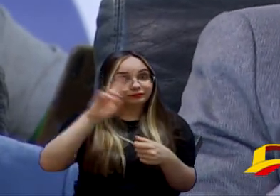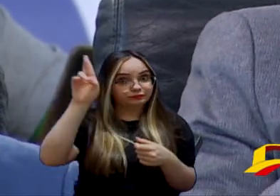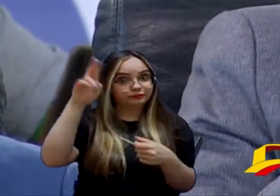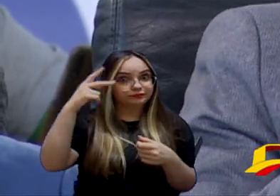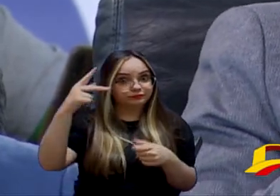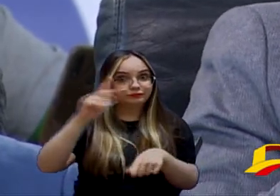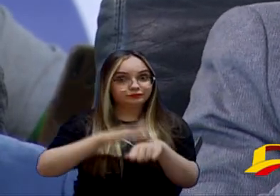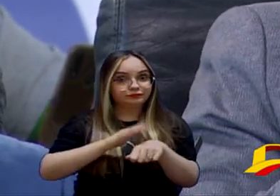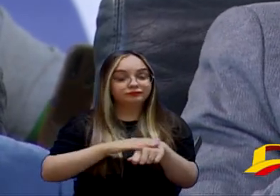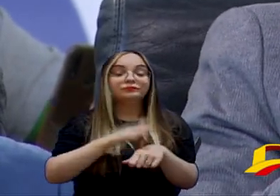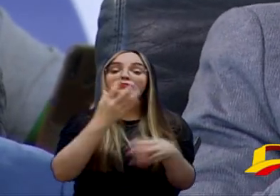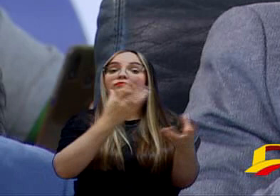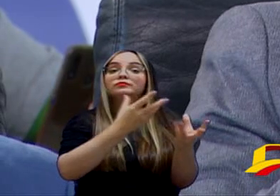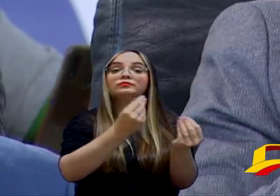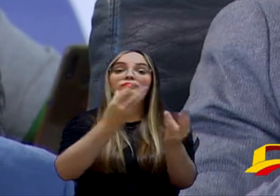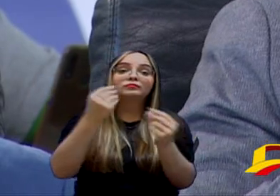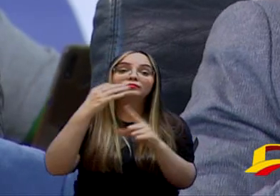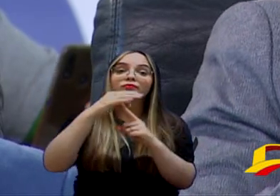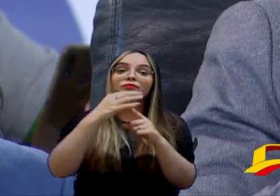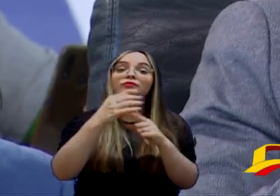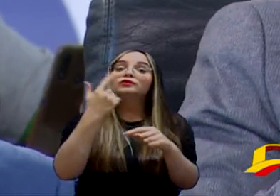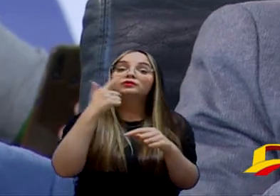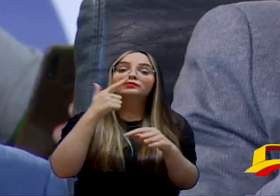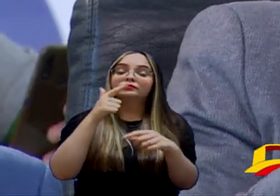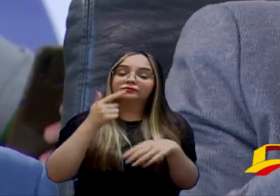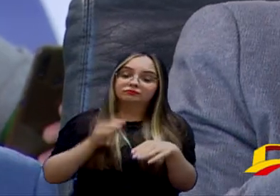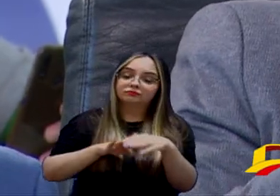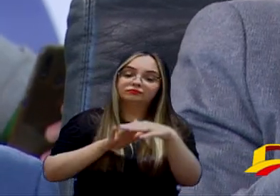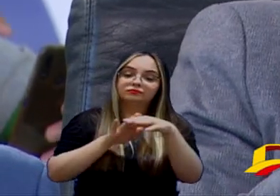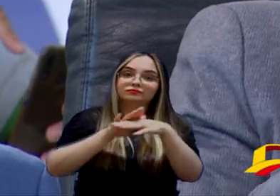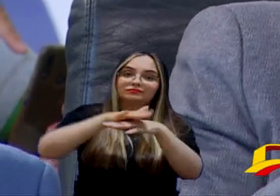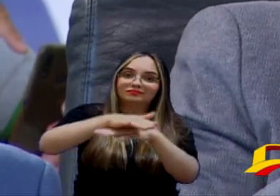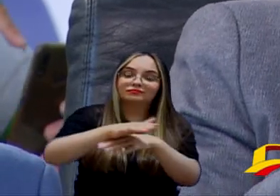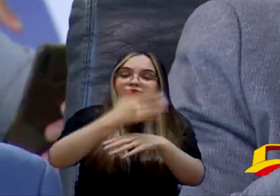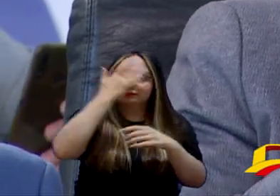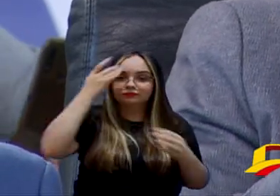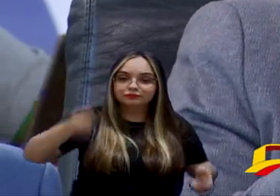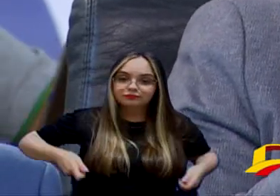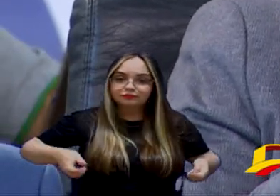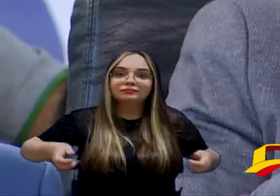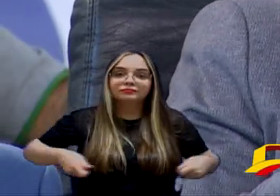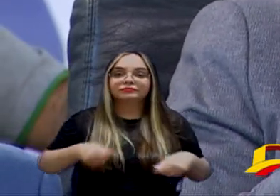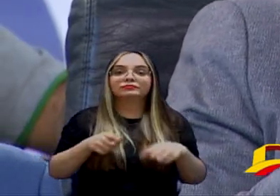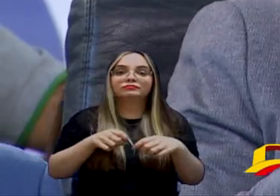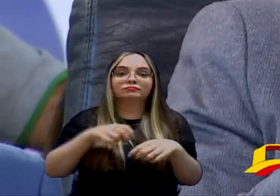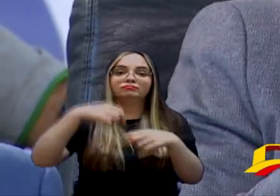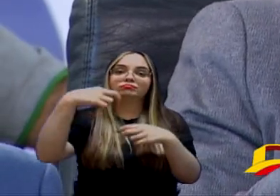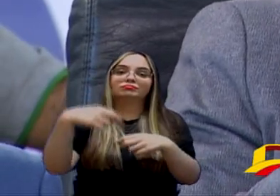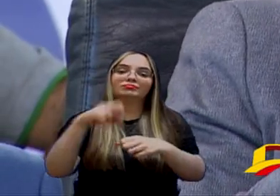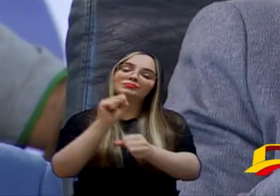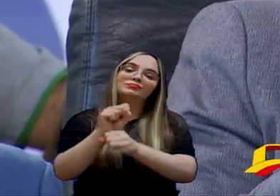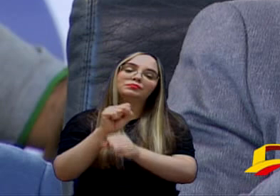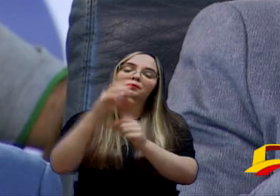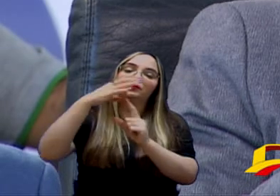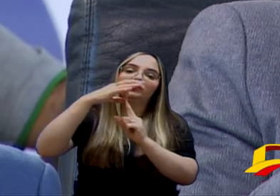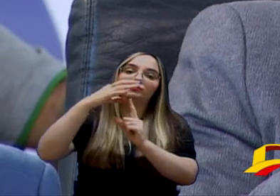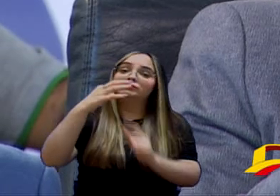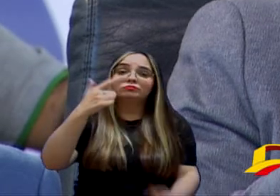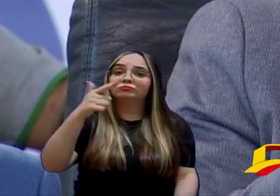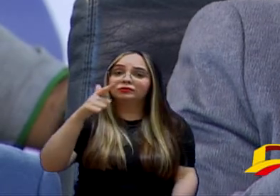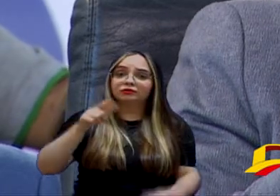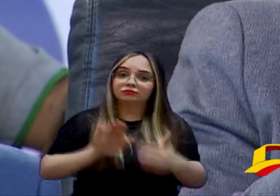acessível para um cadeirante que vai pegar esse esse transporte coletivo aí poder ficar aguardando né o